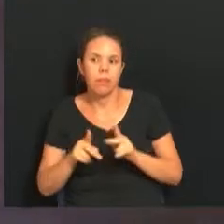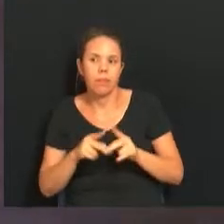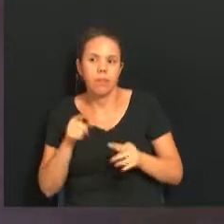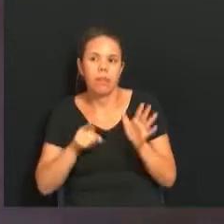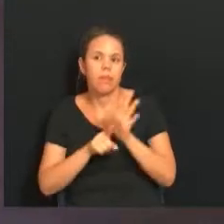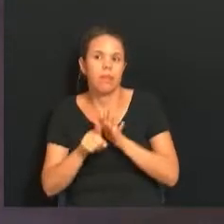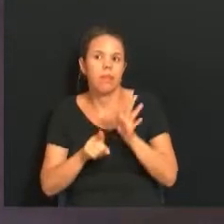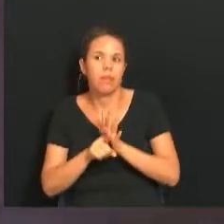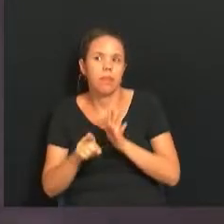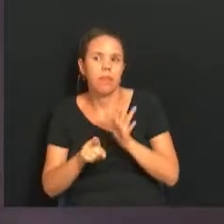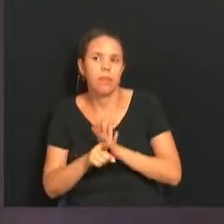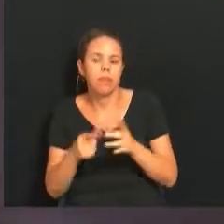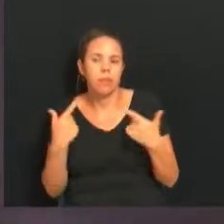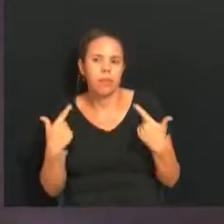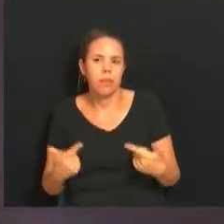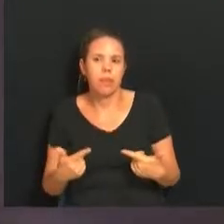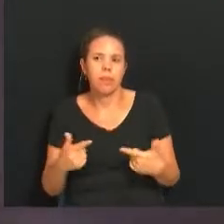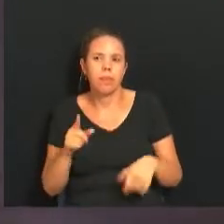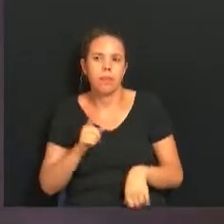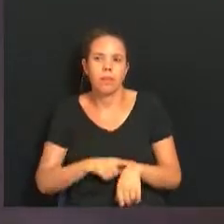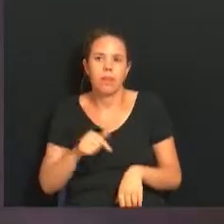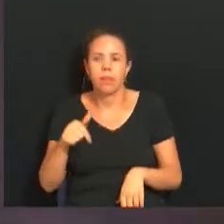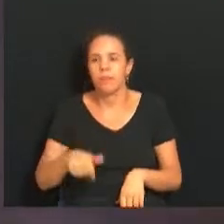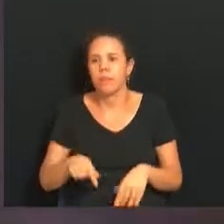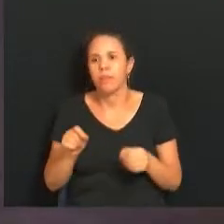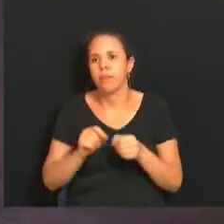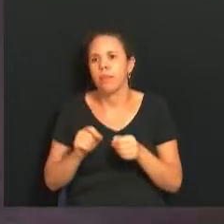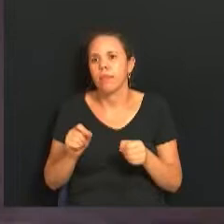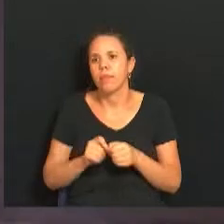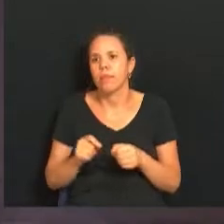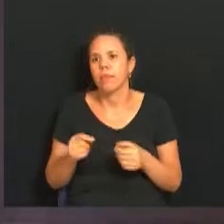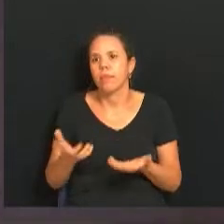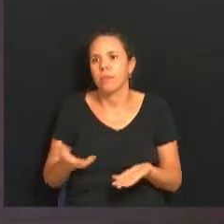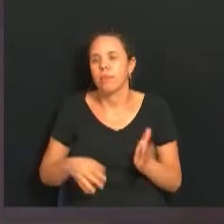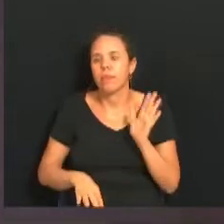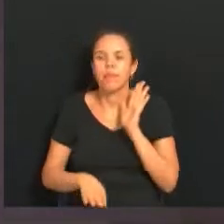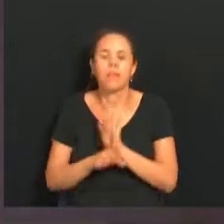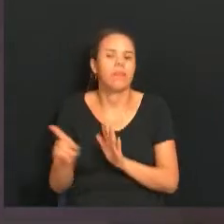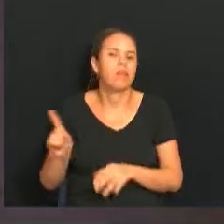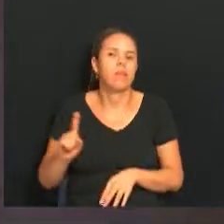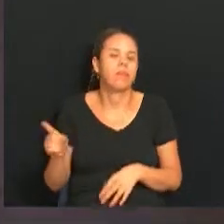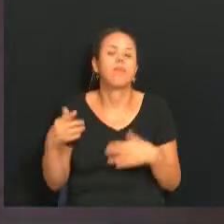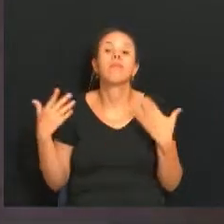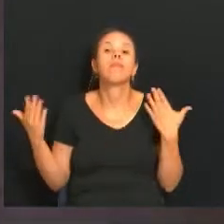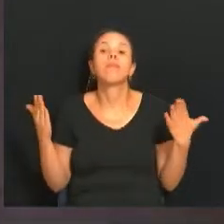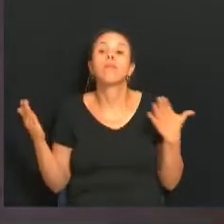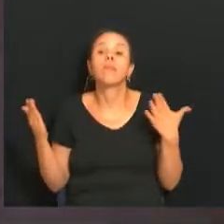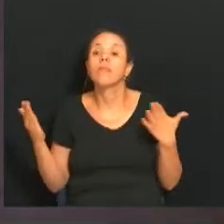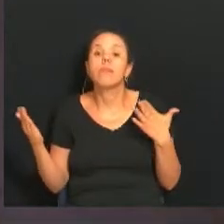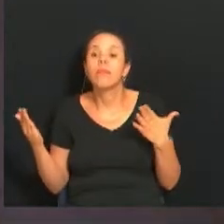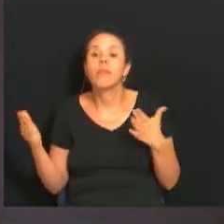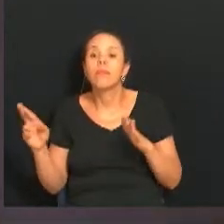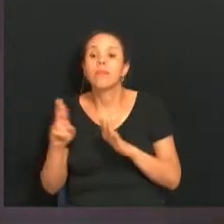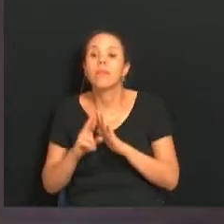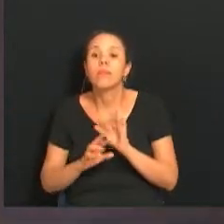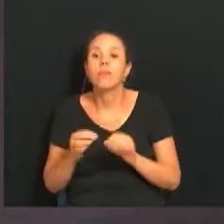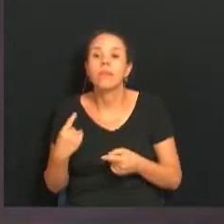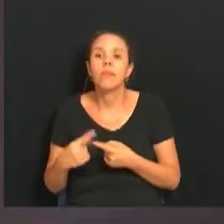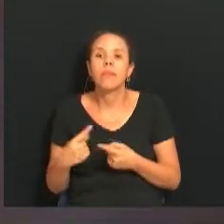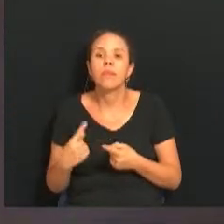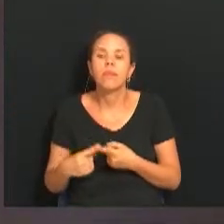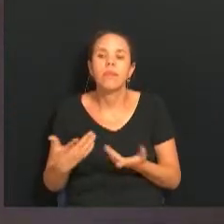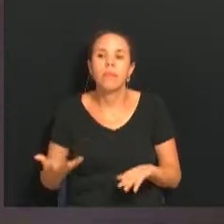É chato de repente nesse momento estar fazendo, mas você quer ajudar ou não quer ajudar? Mas você tem que ter um critério, porque eu